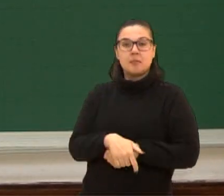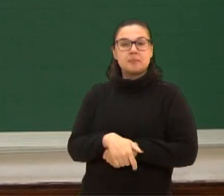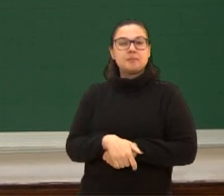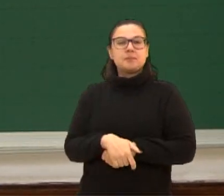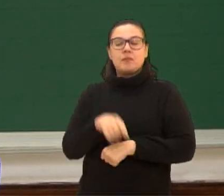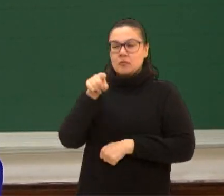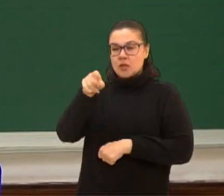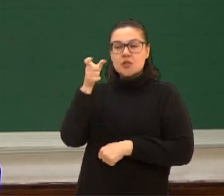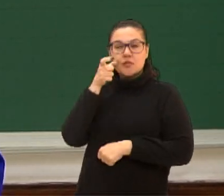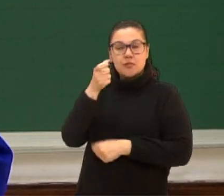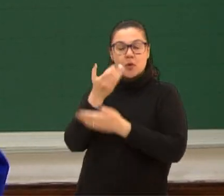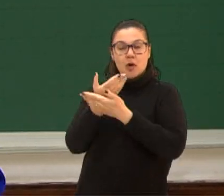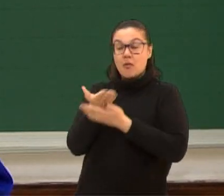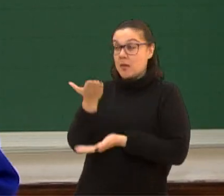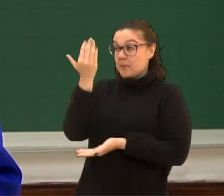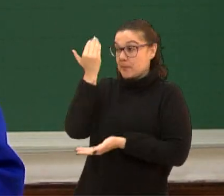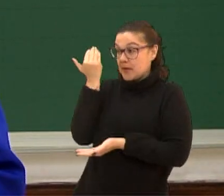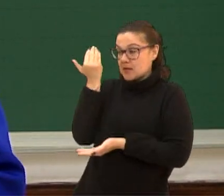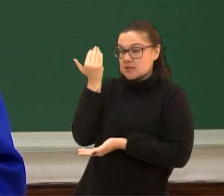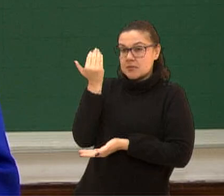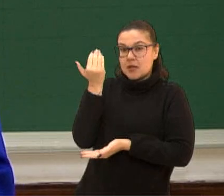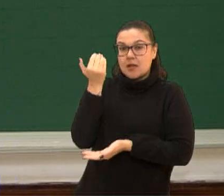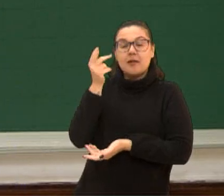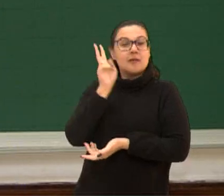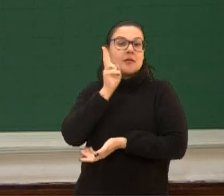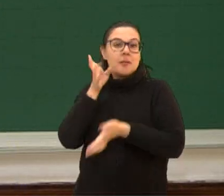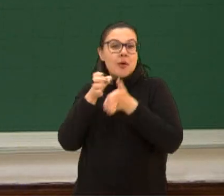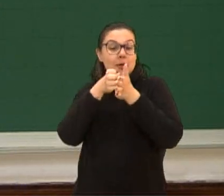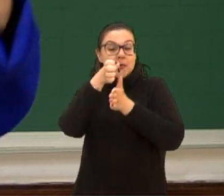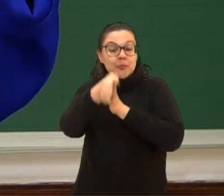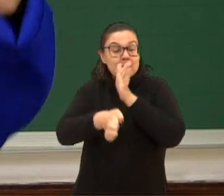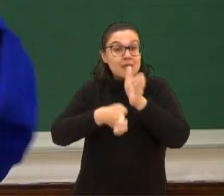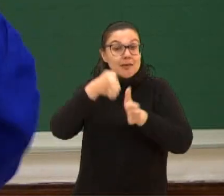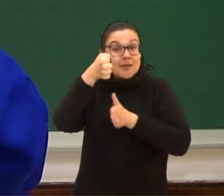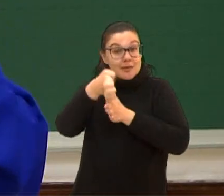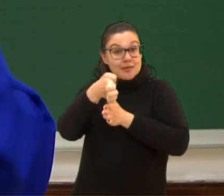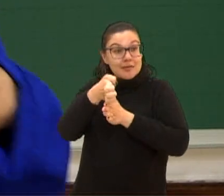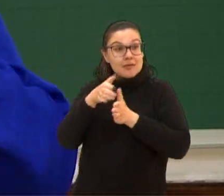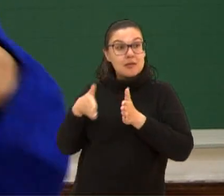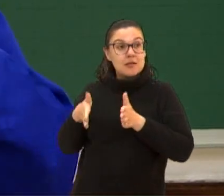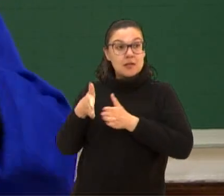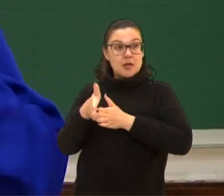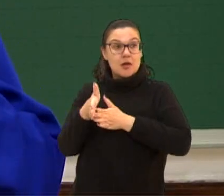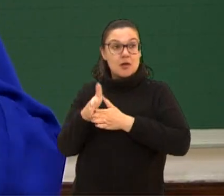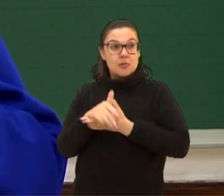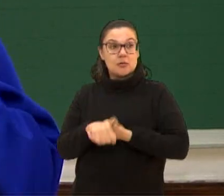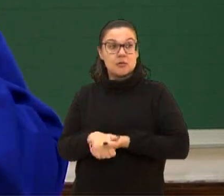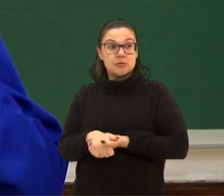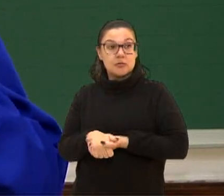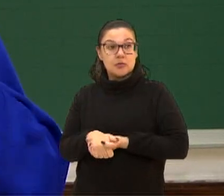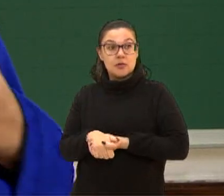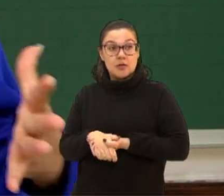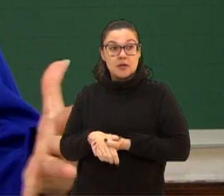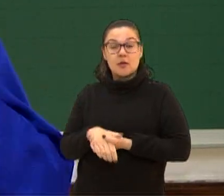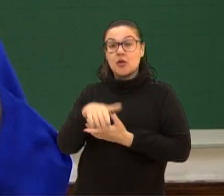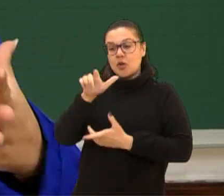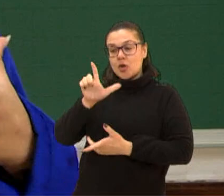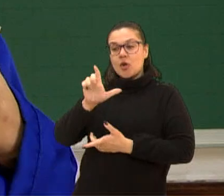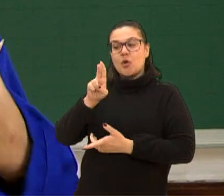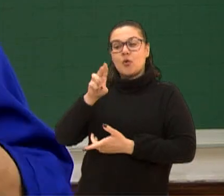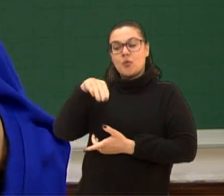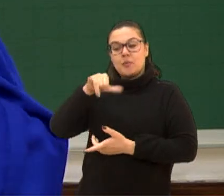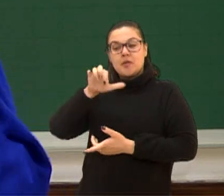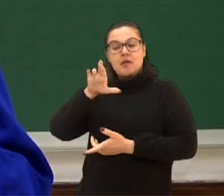vocês viram em aulas anteriores, na passagem do trem, né? Porque quando o Luiz Lumière, os